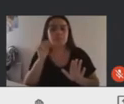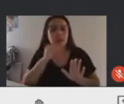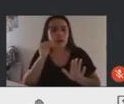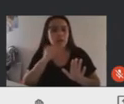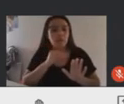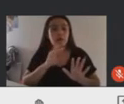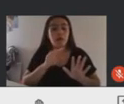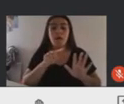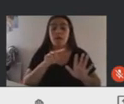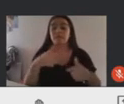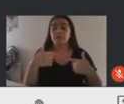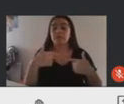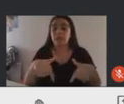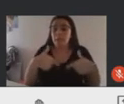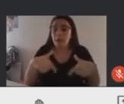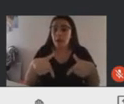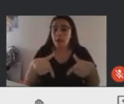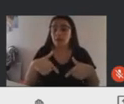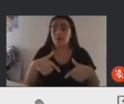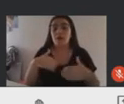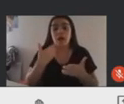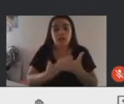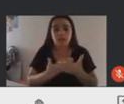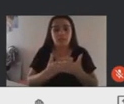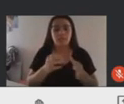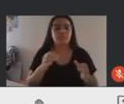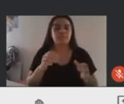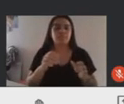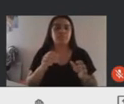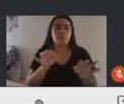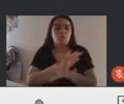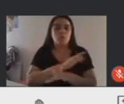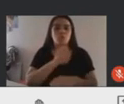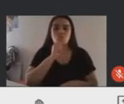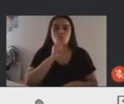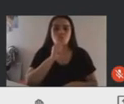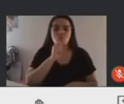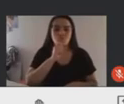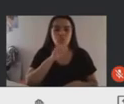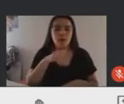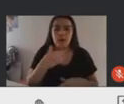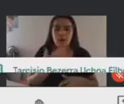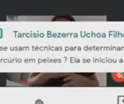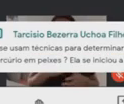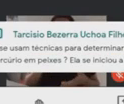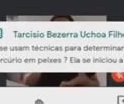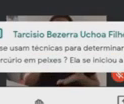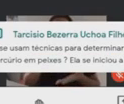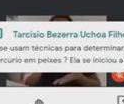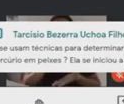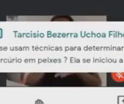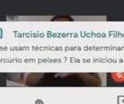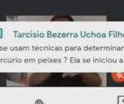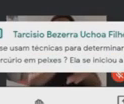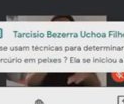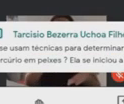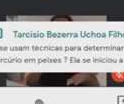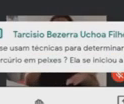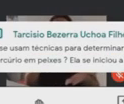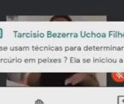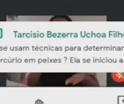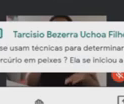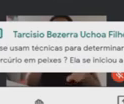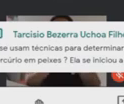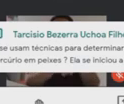está em andamento, então a ideia também é a solução da amostra, né, do sangue, contendo cobalto, mistura com o